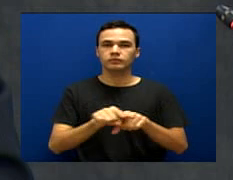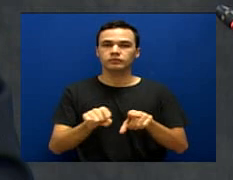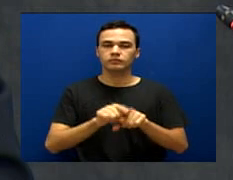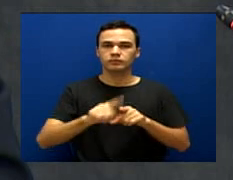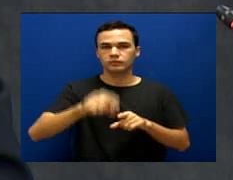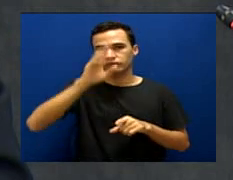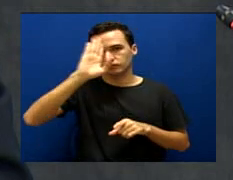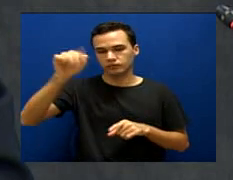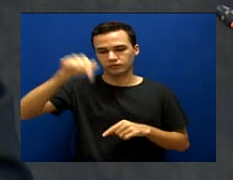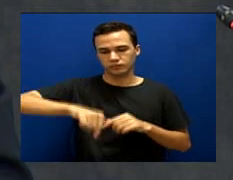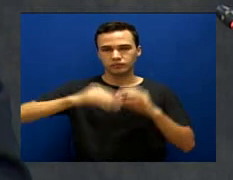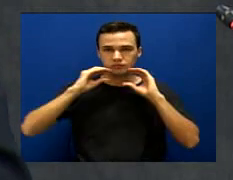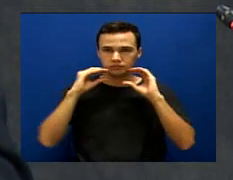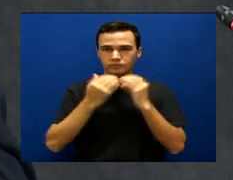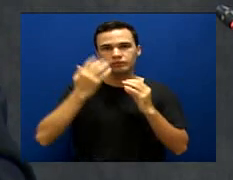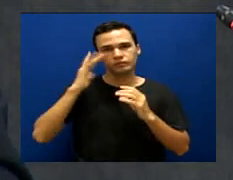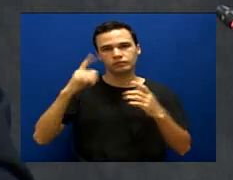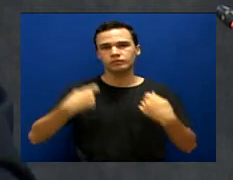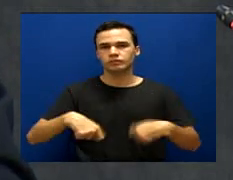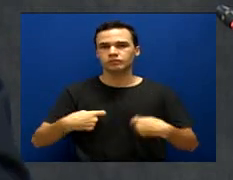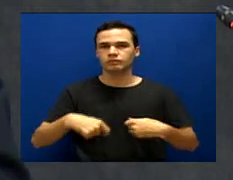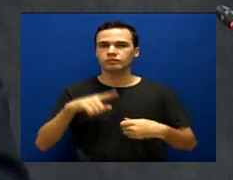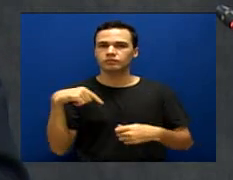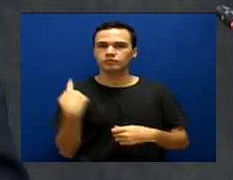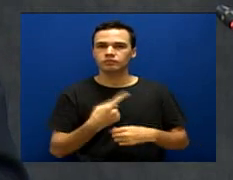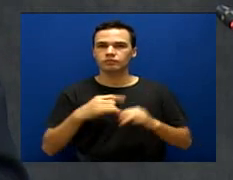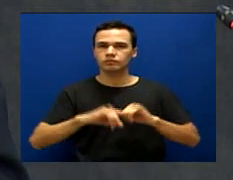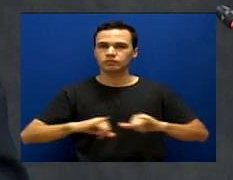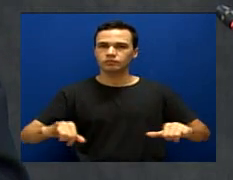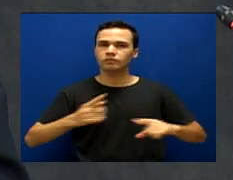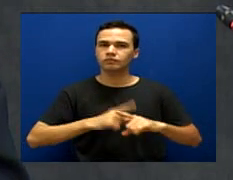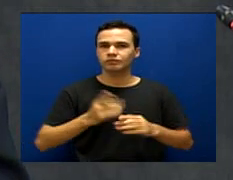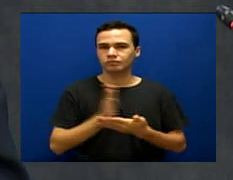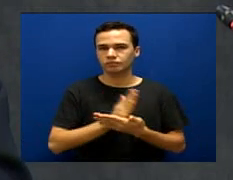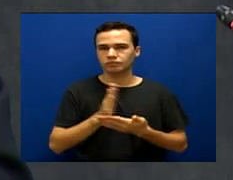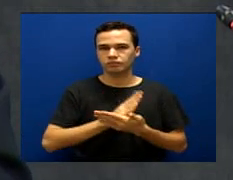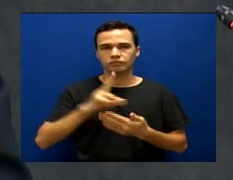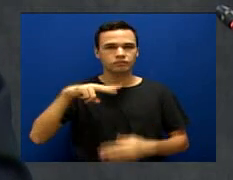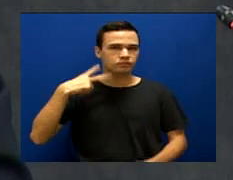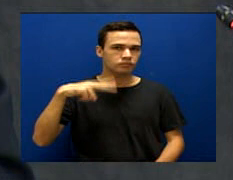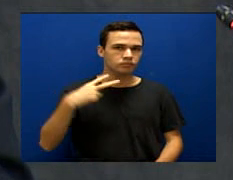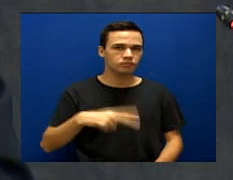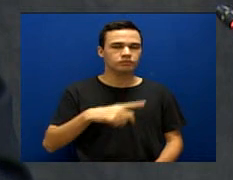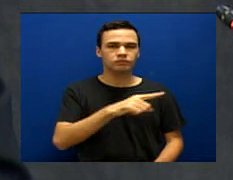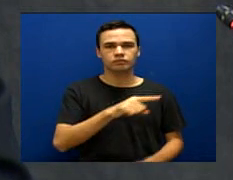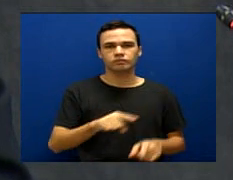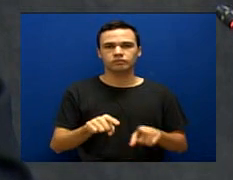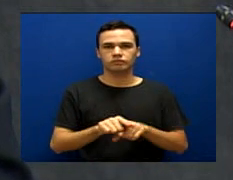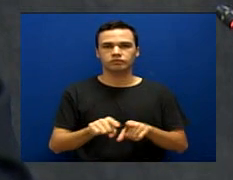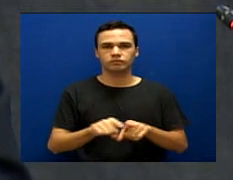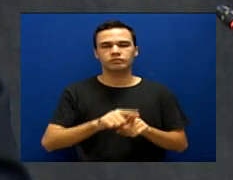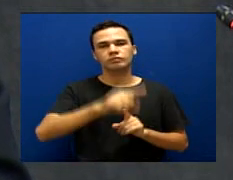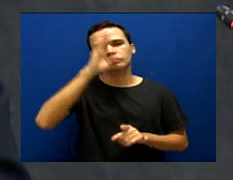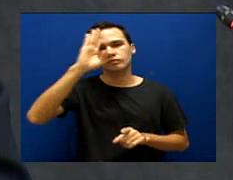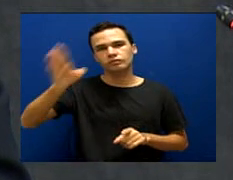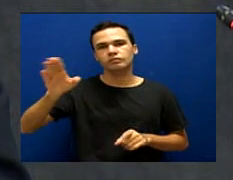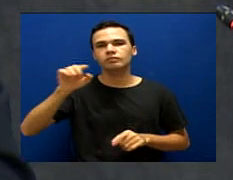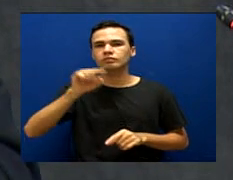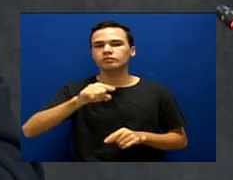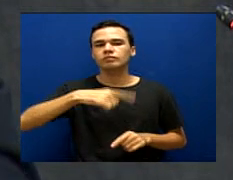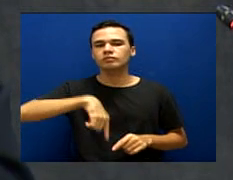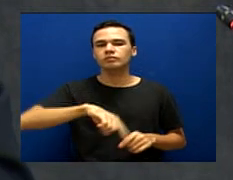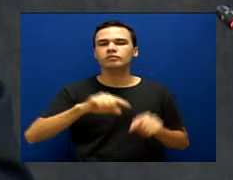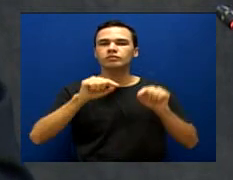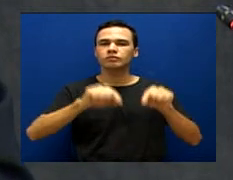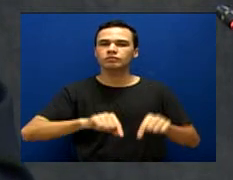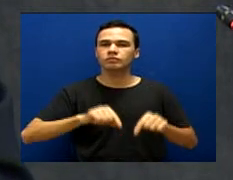à prioridade da Câmara, eu acho que é importante a gente enfatizar, visto que nós temos vereadores aqui, um dos objetivos principais nosso